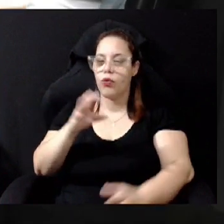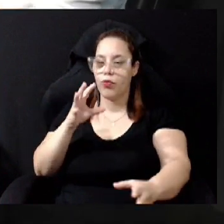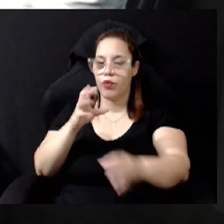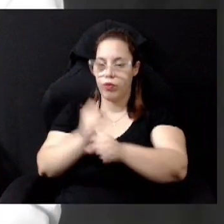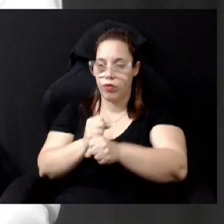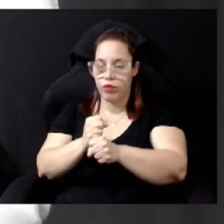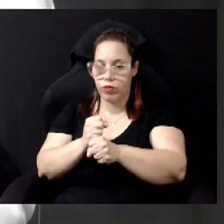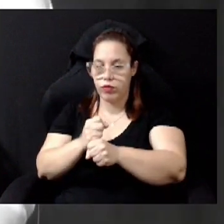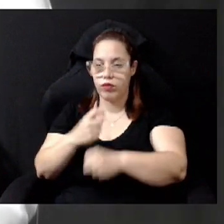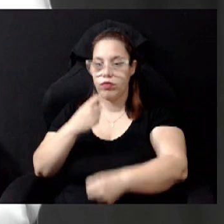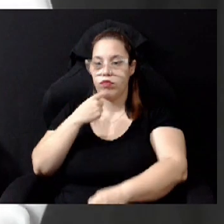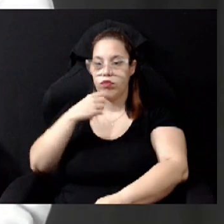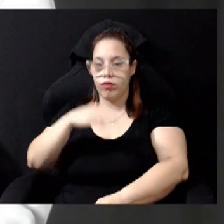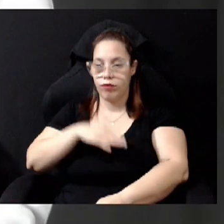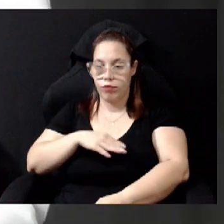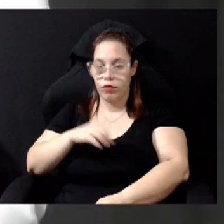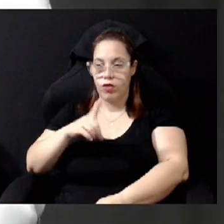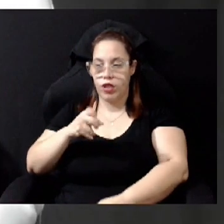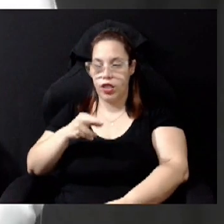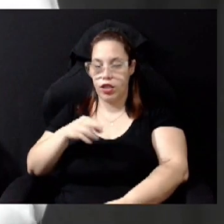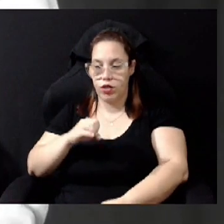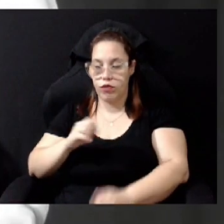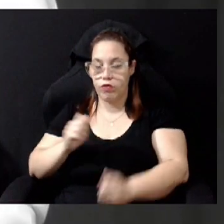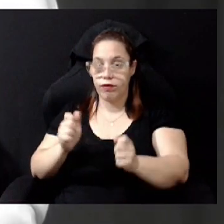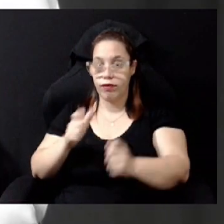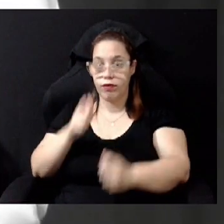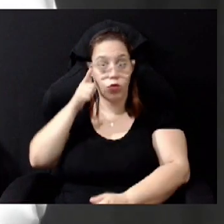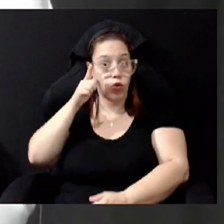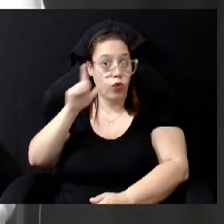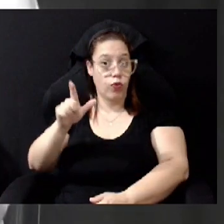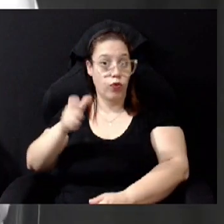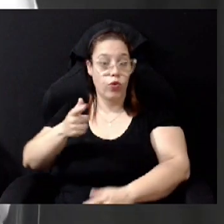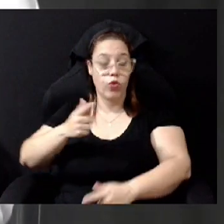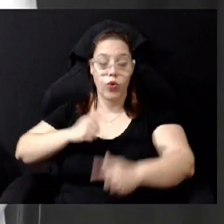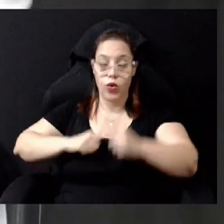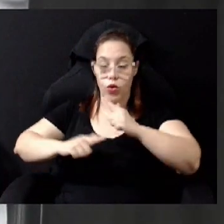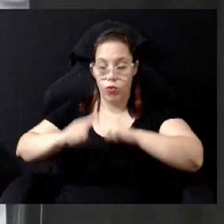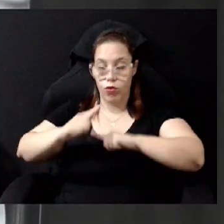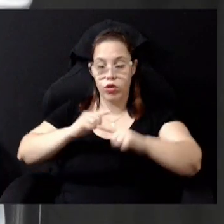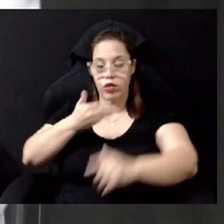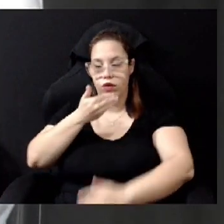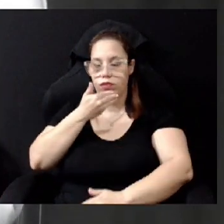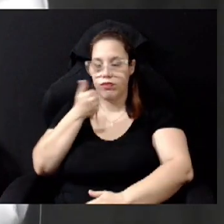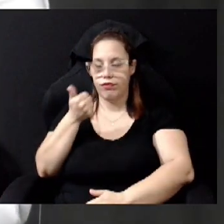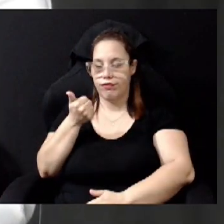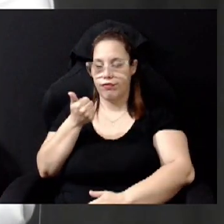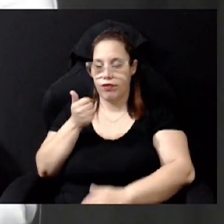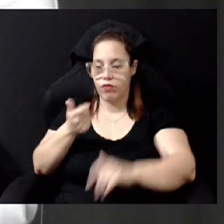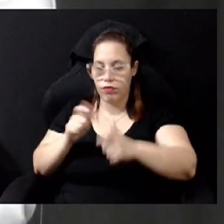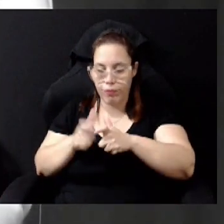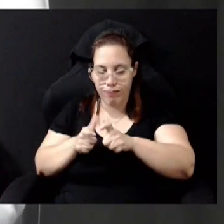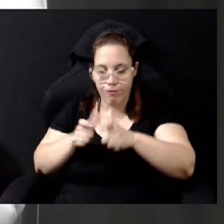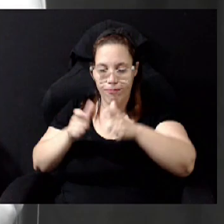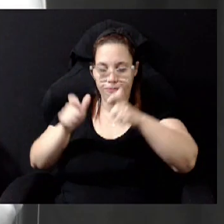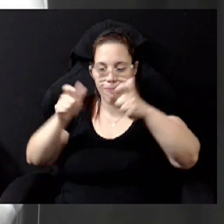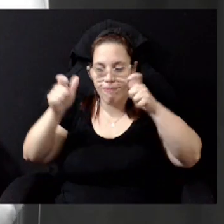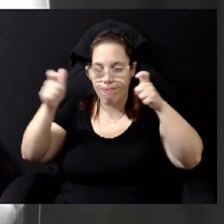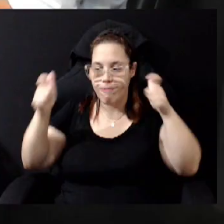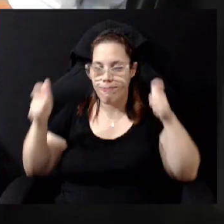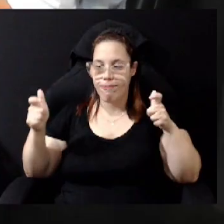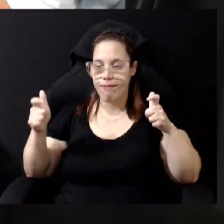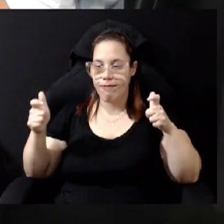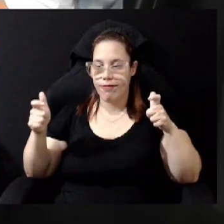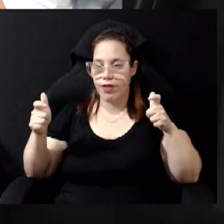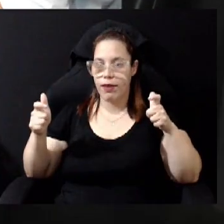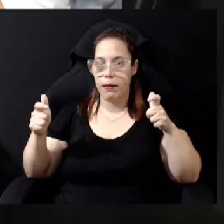em distritos, conseguimos fazer uma gestão melhor e a cidade cresce como um todo, né? Porque parece nós que a gente está pensando naquela